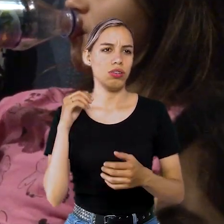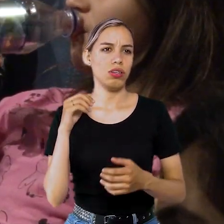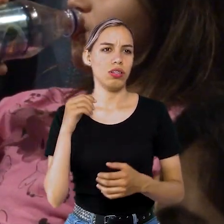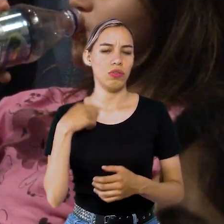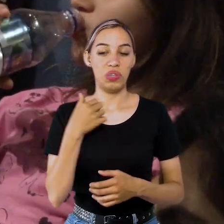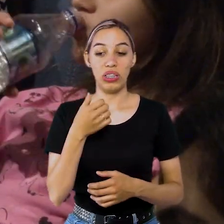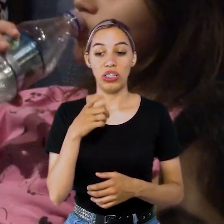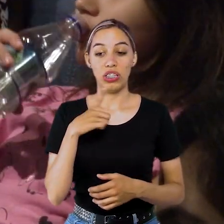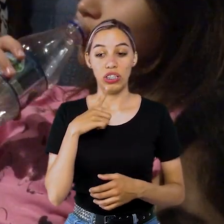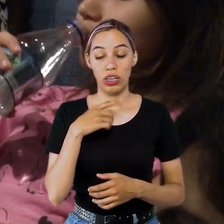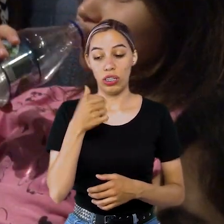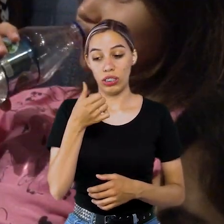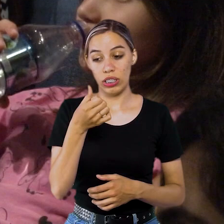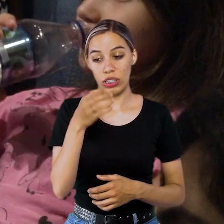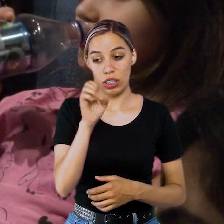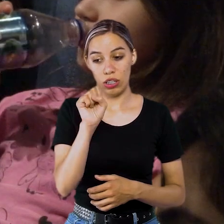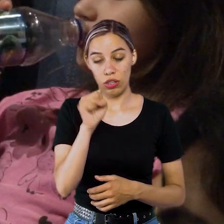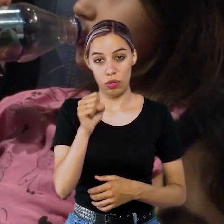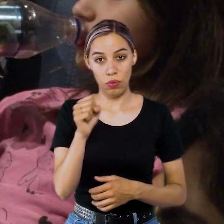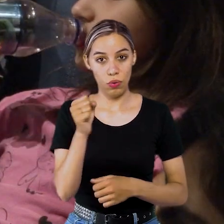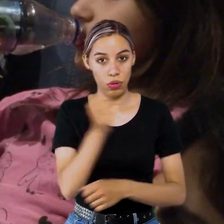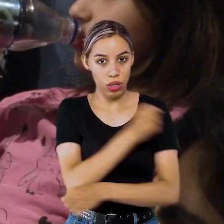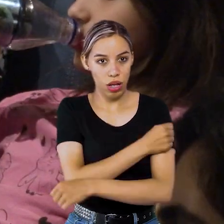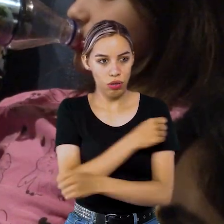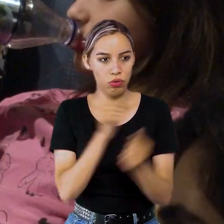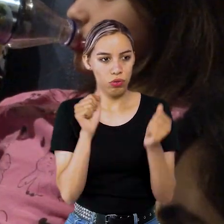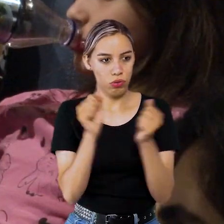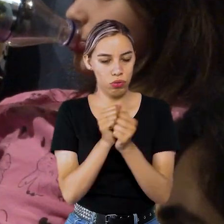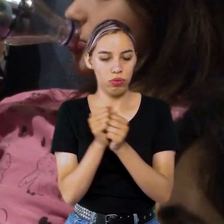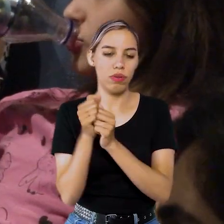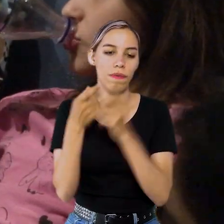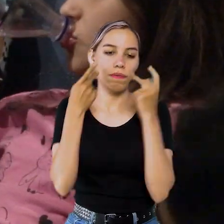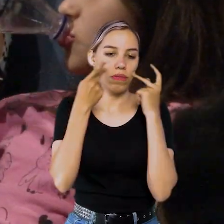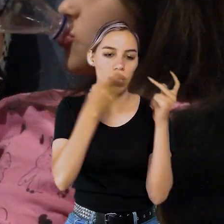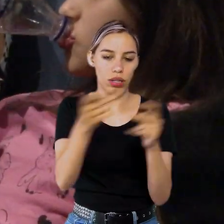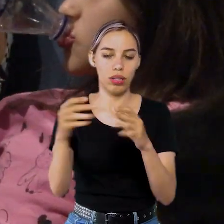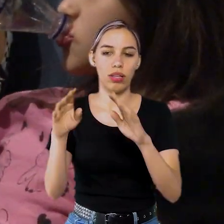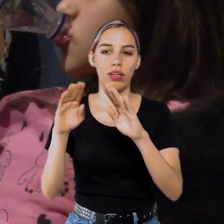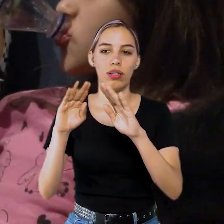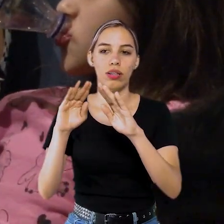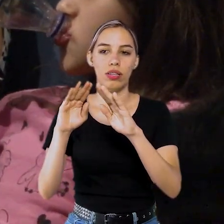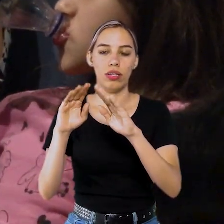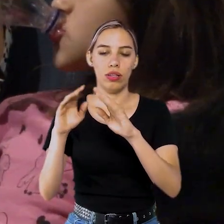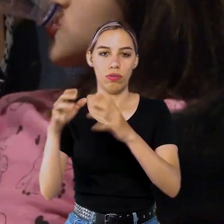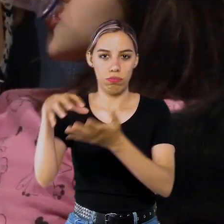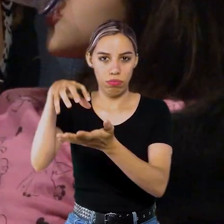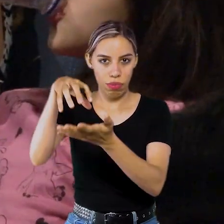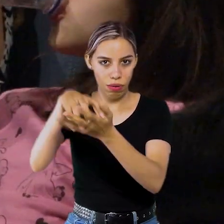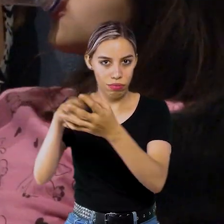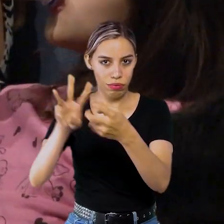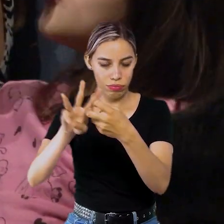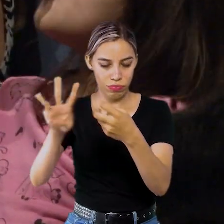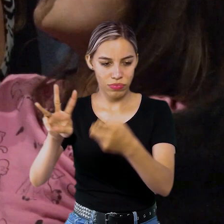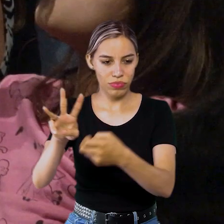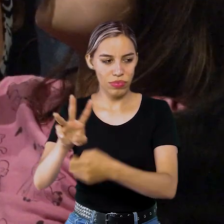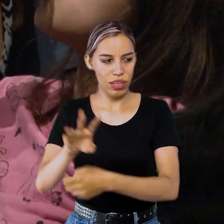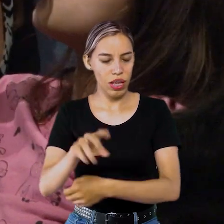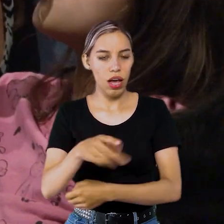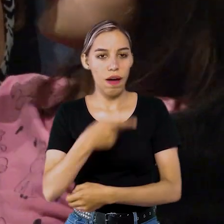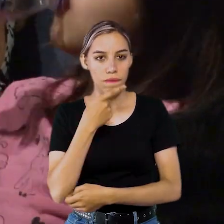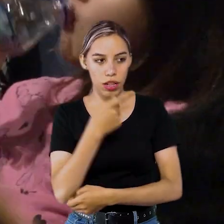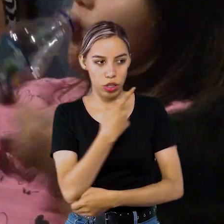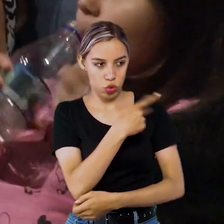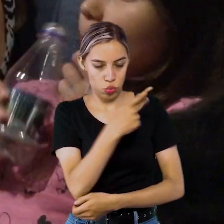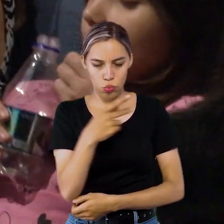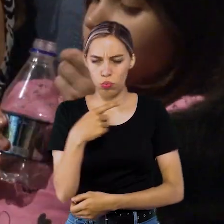visitando uma aldeia indígena. E aí a fala de vocês, ela é potente e ela ganha